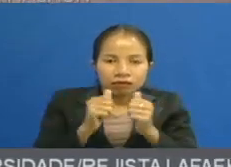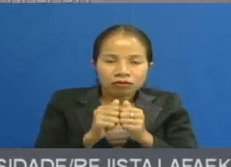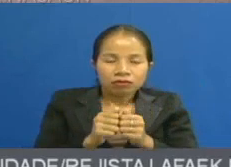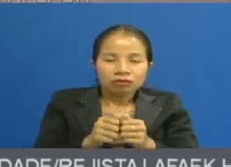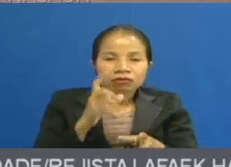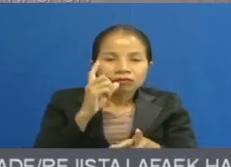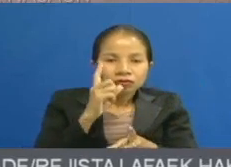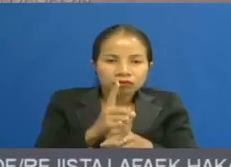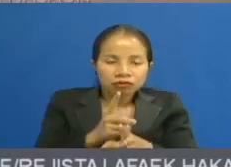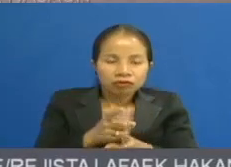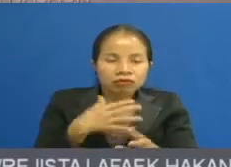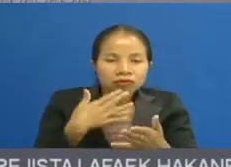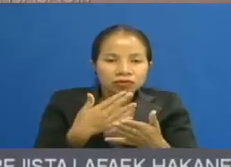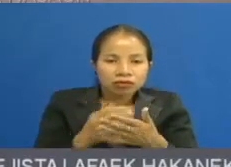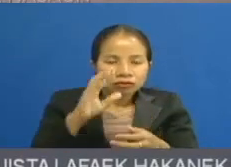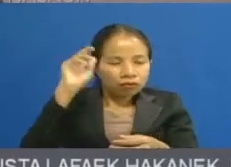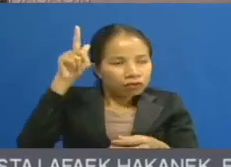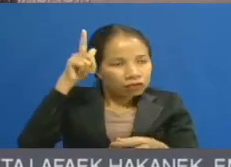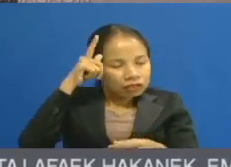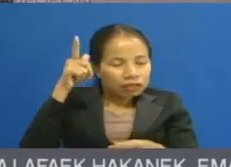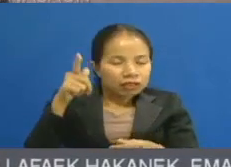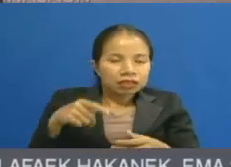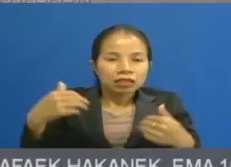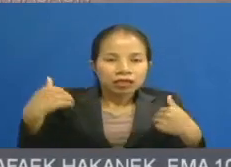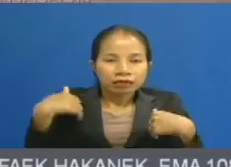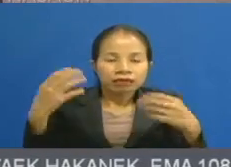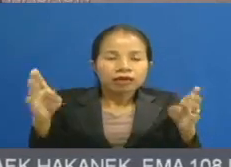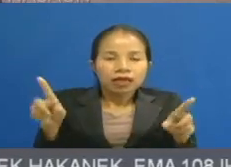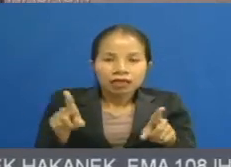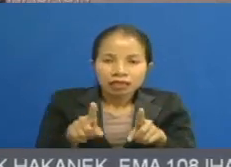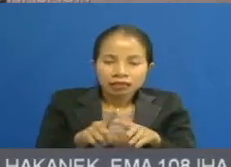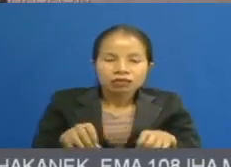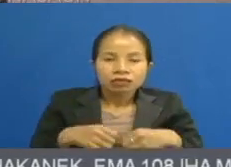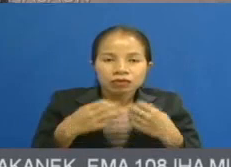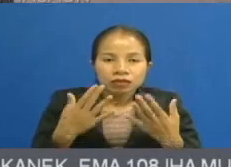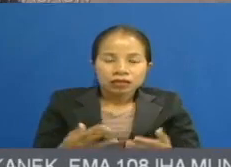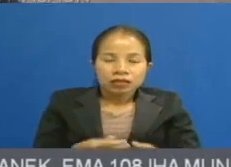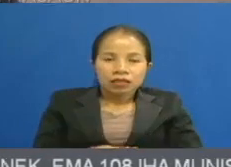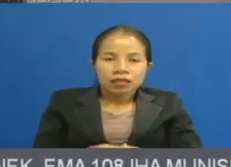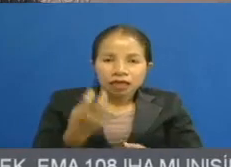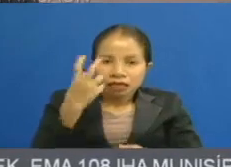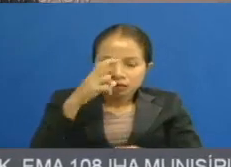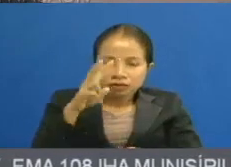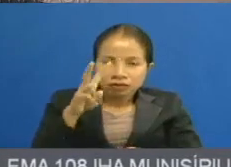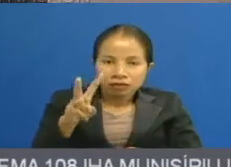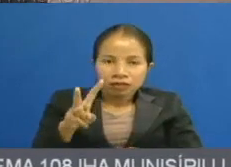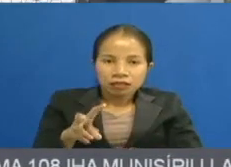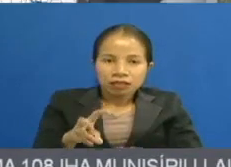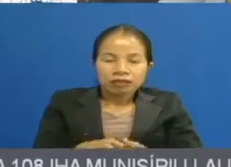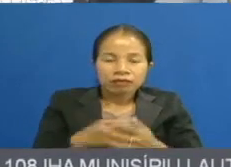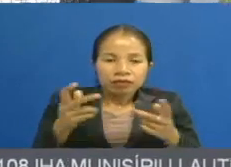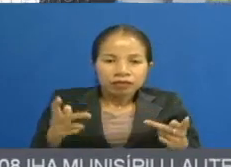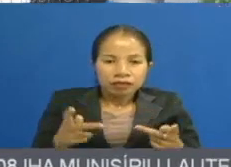racional e mos o política itne beke iha balanço o ensa atu conserva itne meio